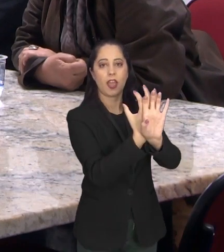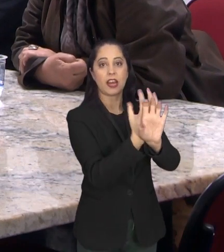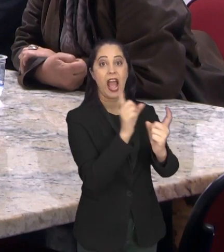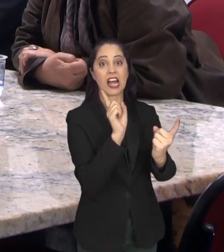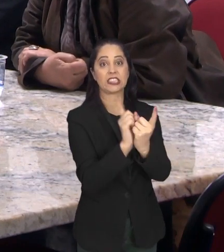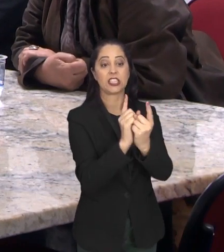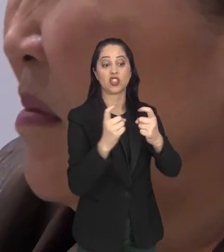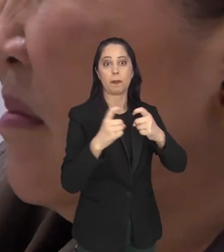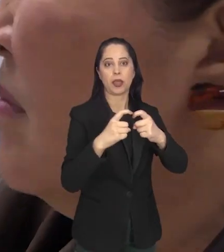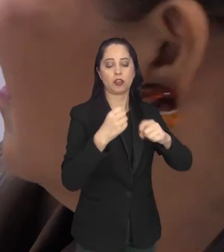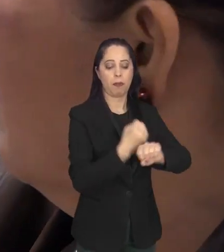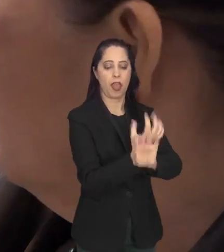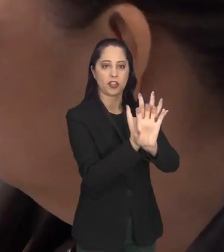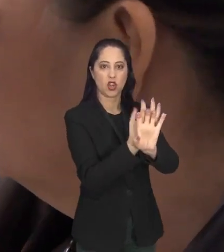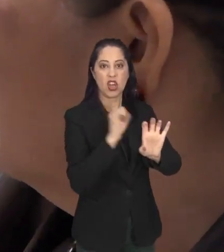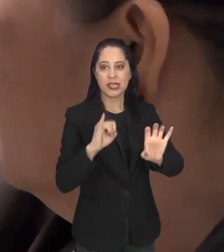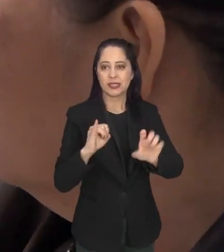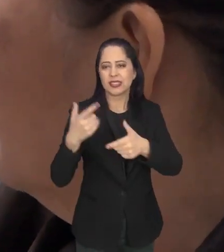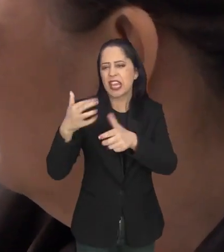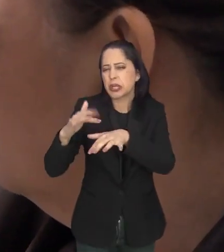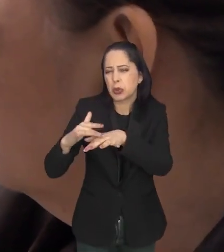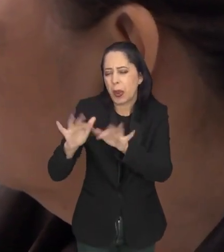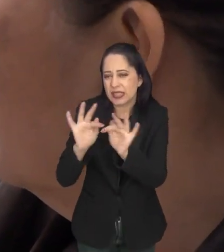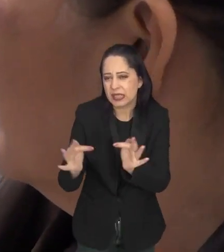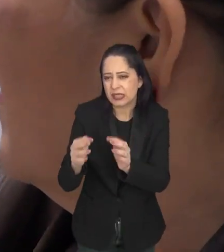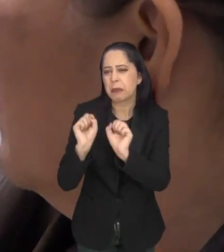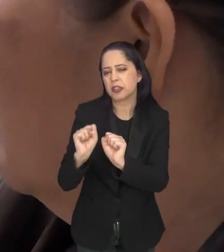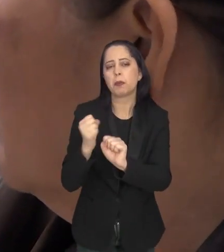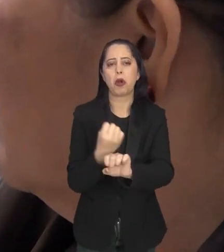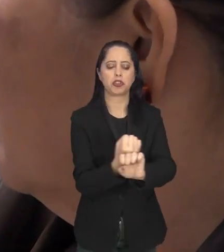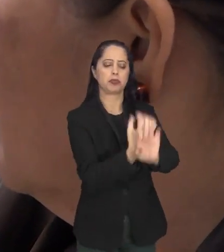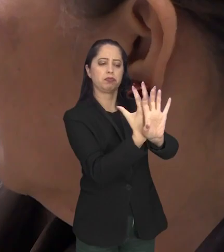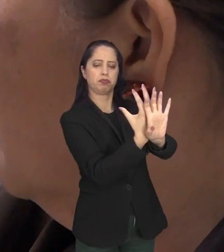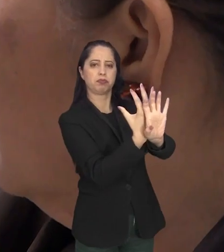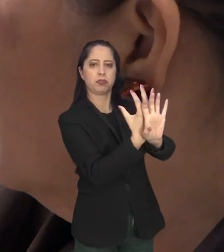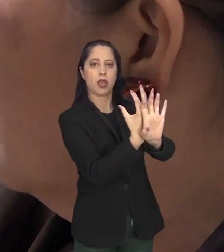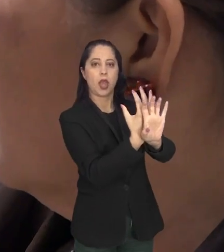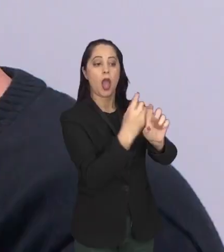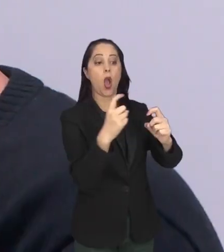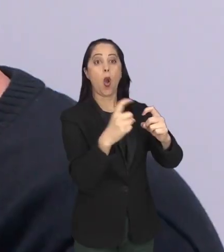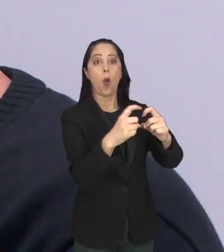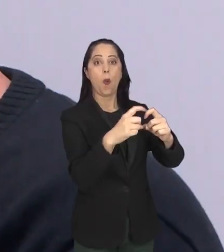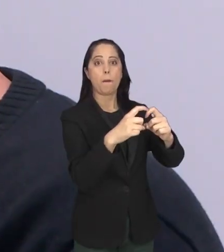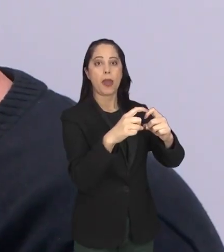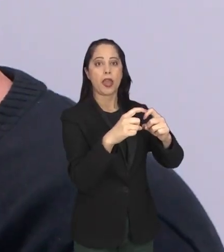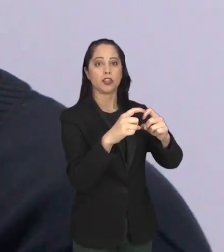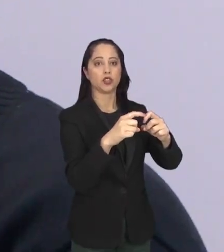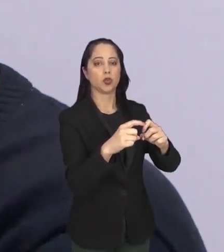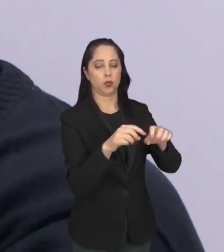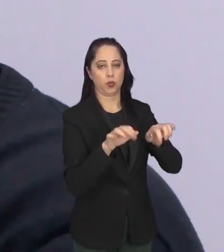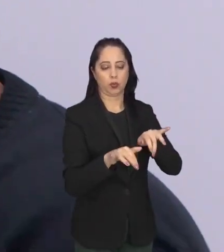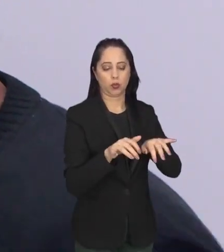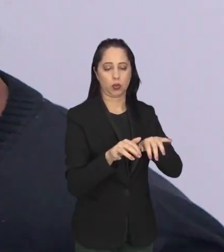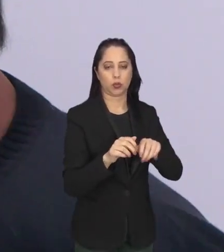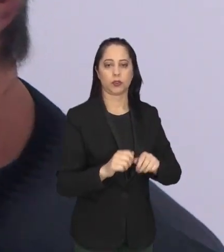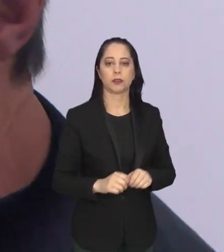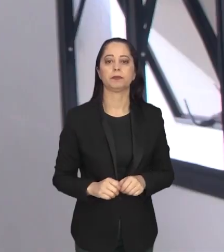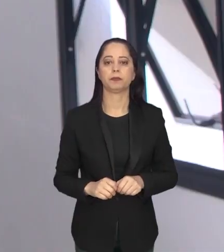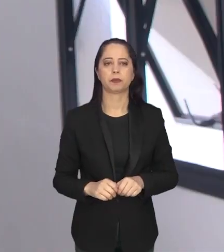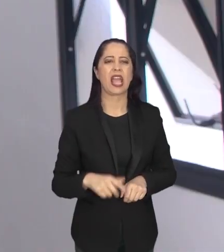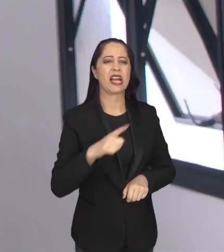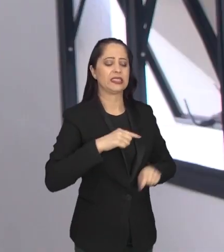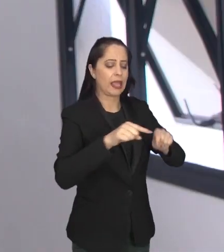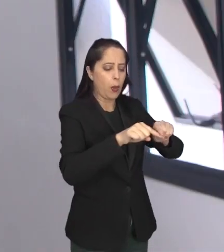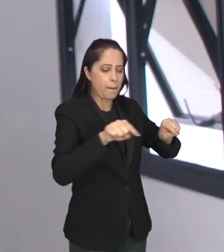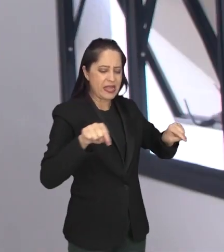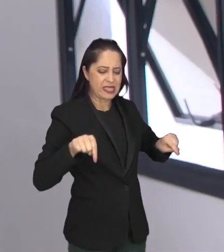pronto atendimento. Os casos mais simples poderão ser atendidos à distância por um médico em uma cabine especial. Então,